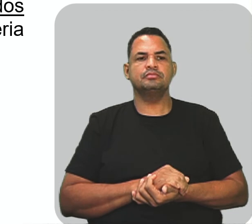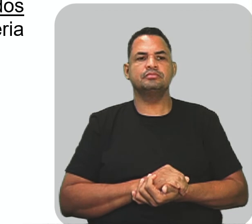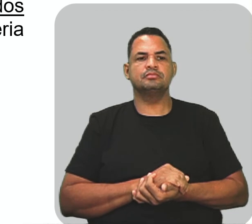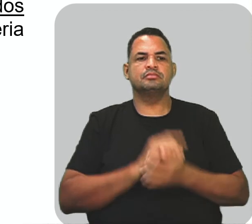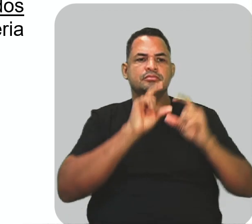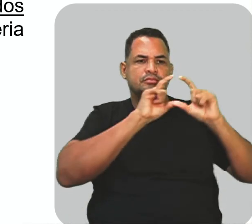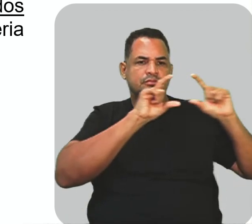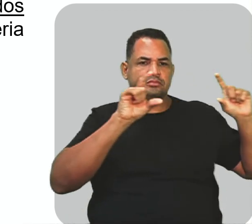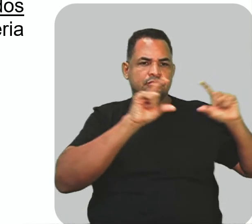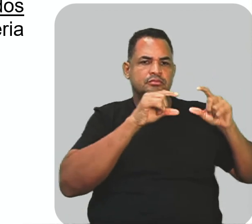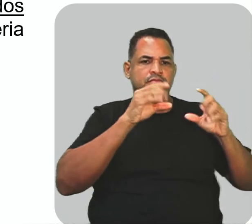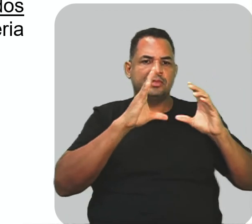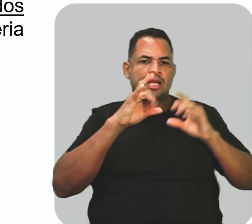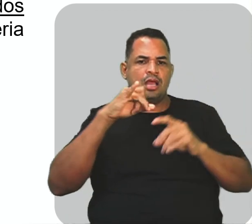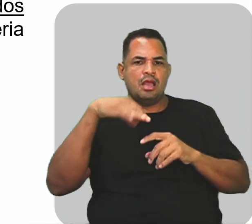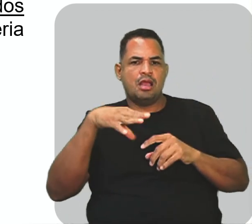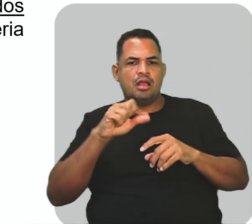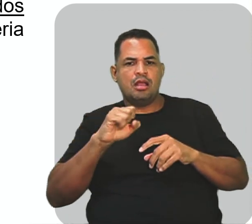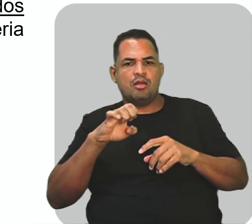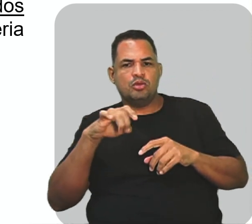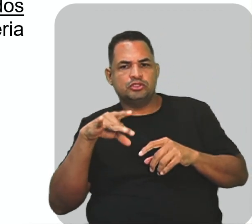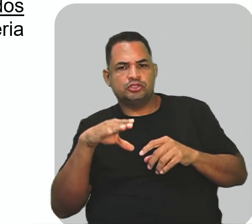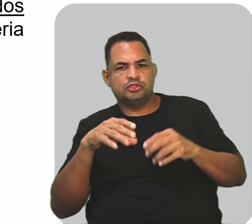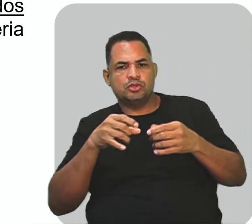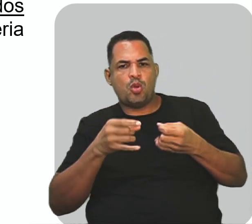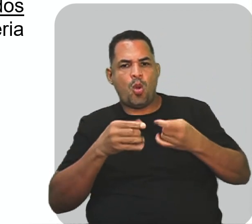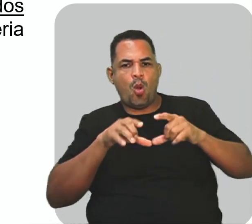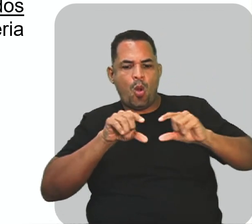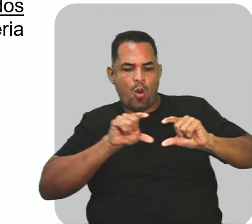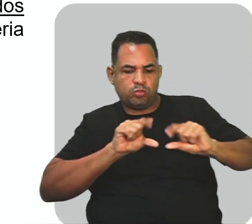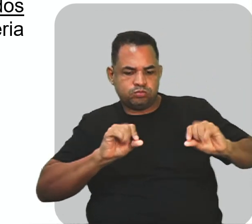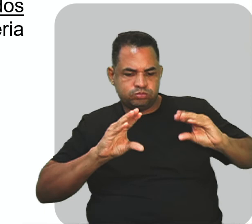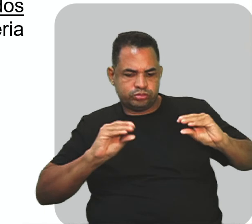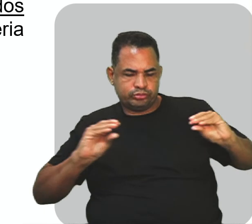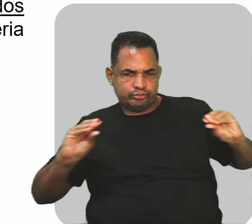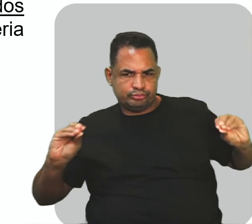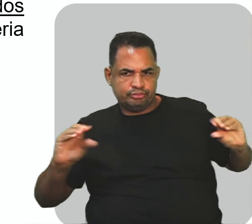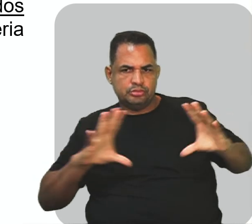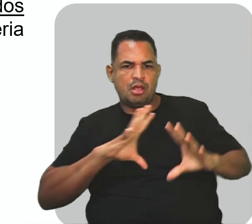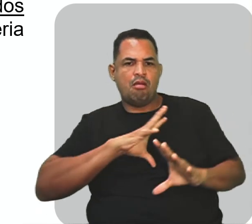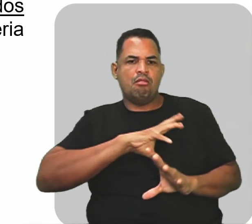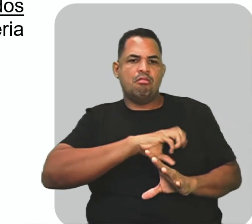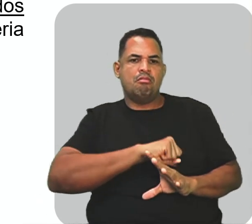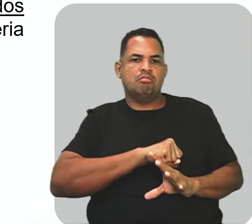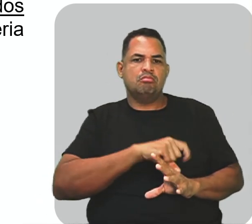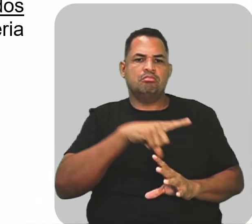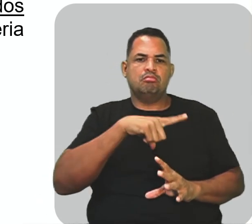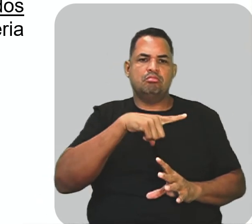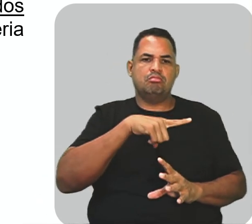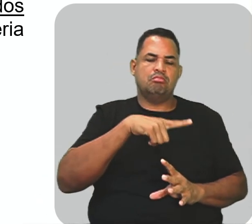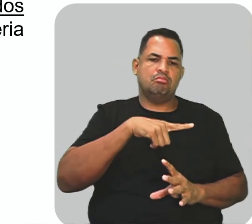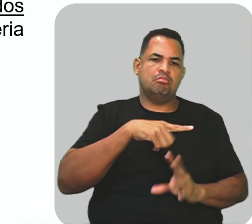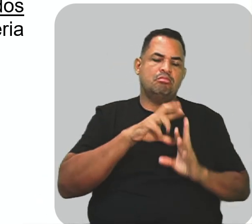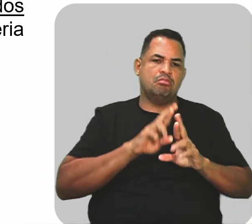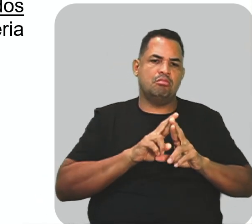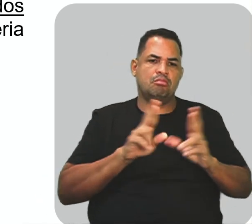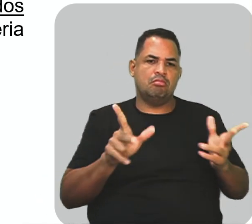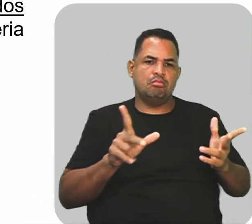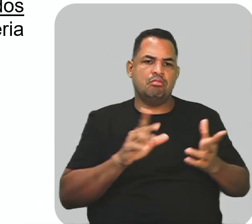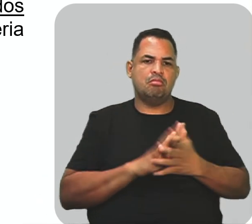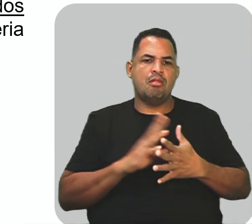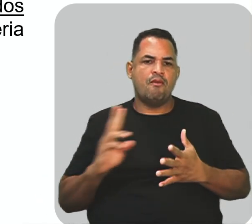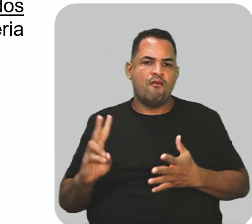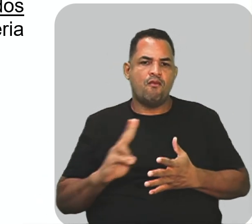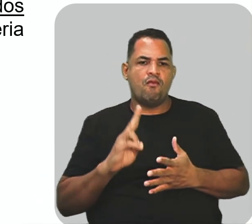verso cama e no colchão de amar, nós temos aqui, tá? Dois diferentes